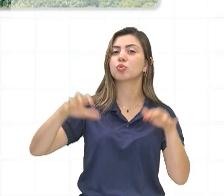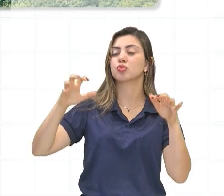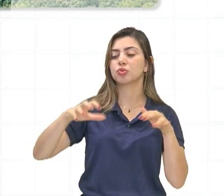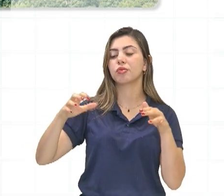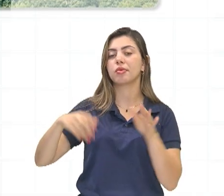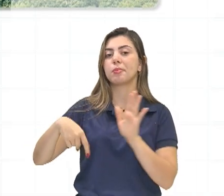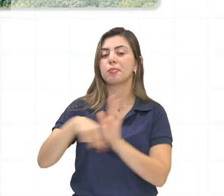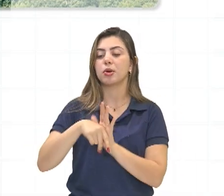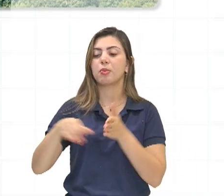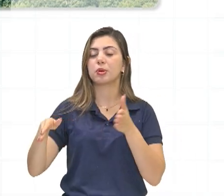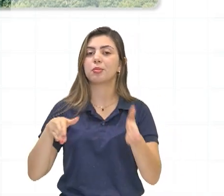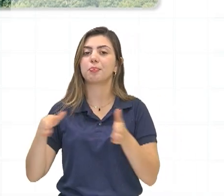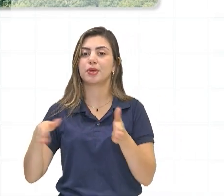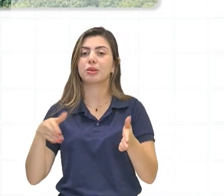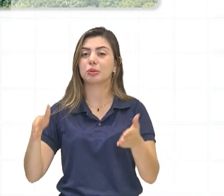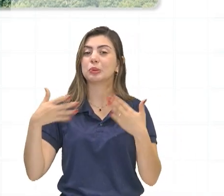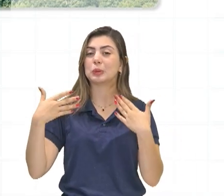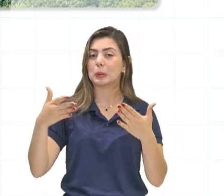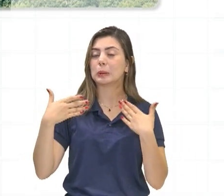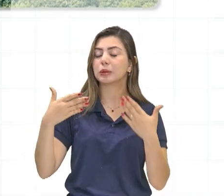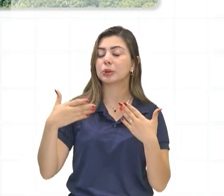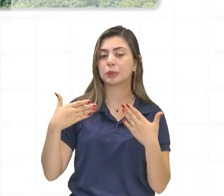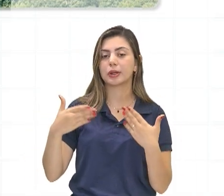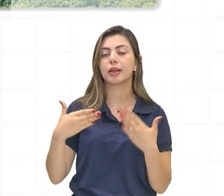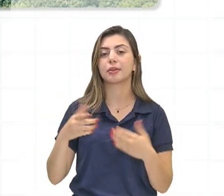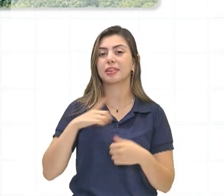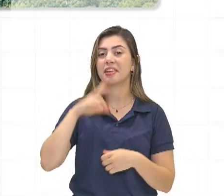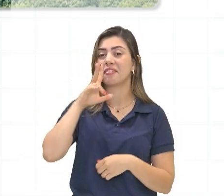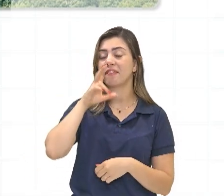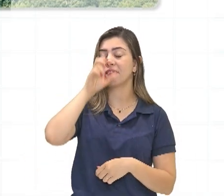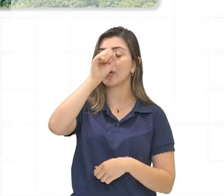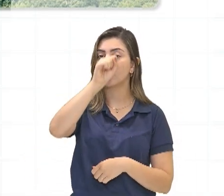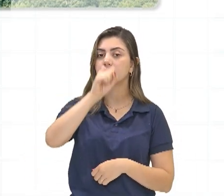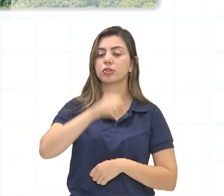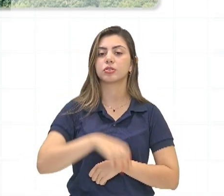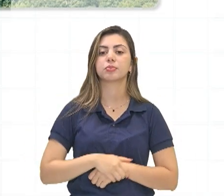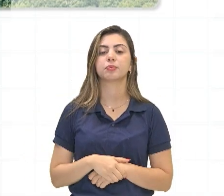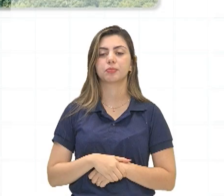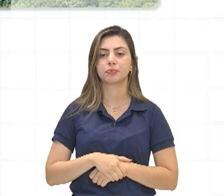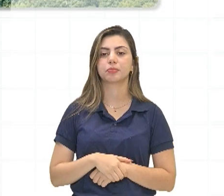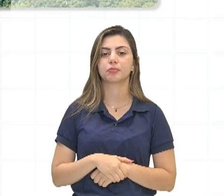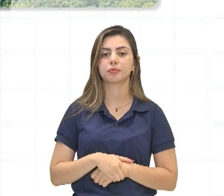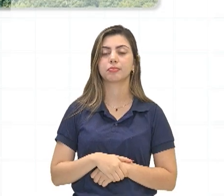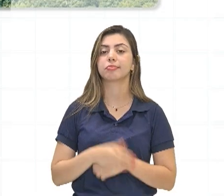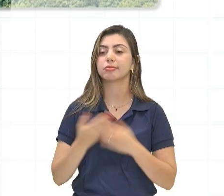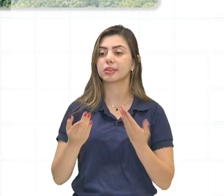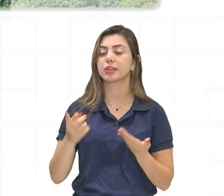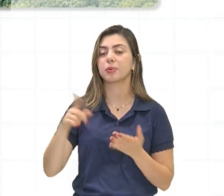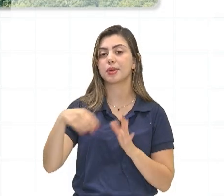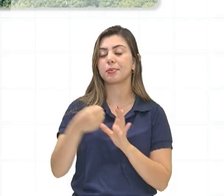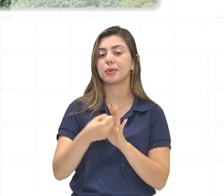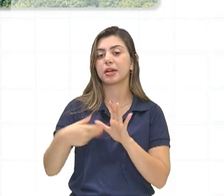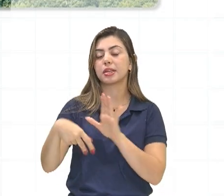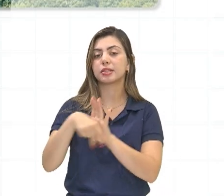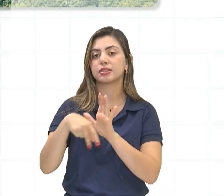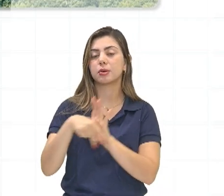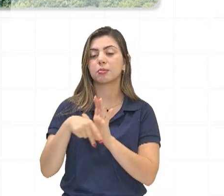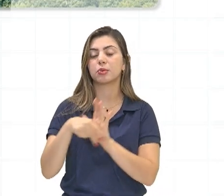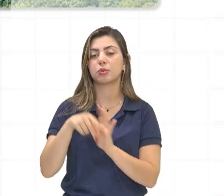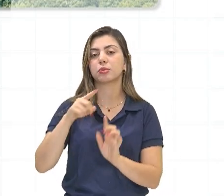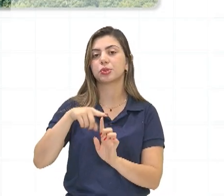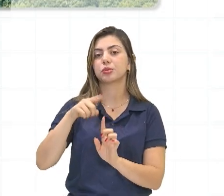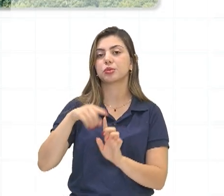verão, né? Aquelas chuvas que são mais fortes durante o verão, e isso é uma característica deste tipo